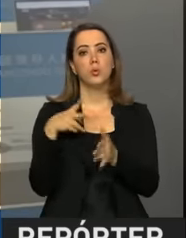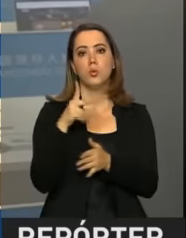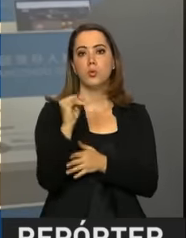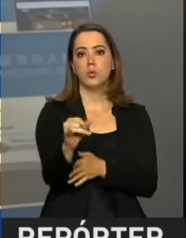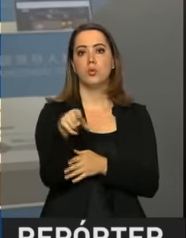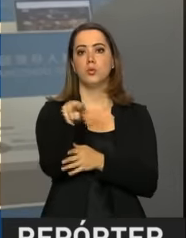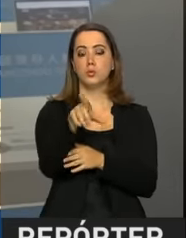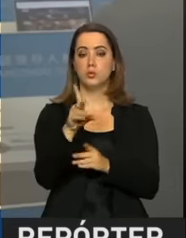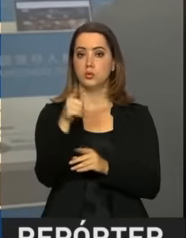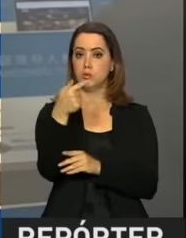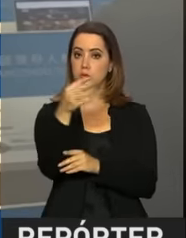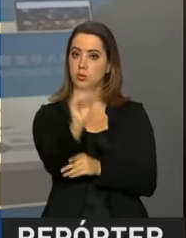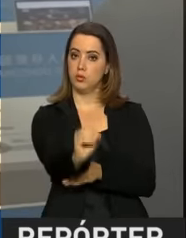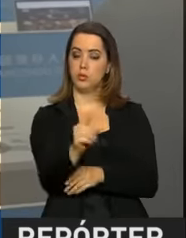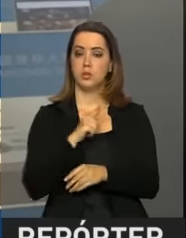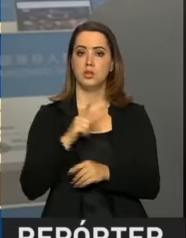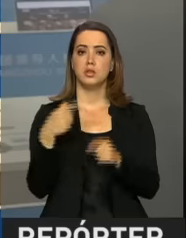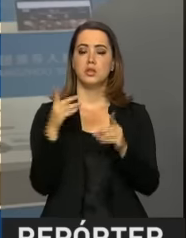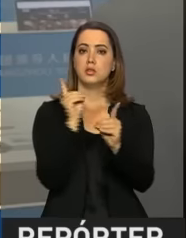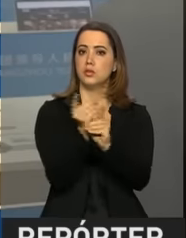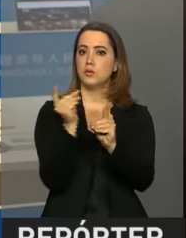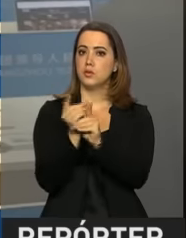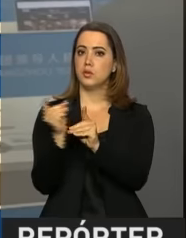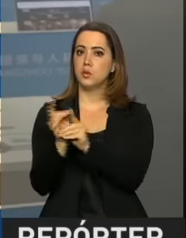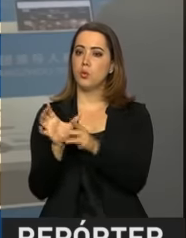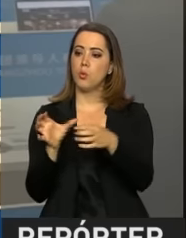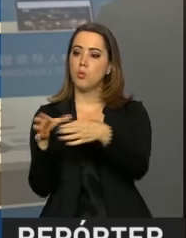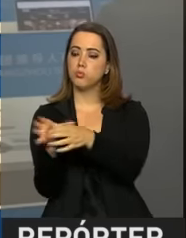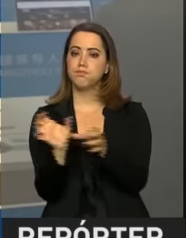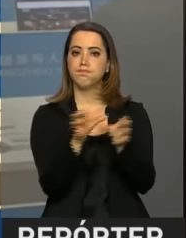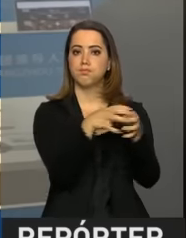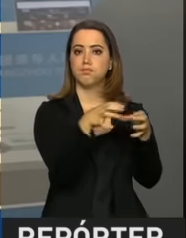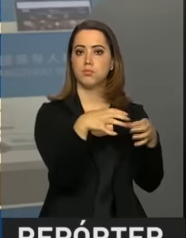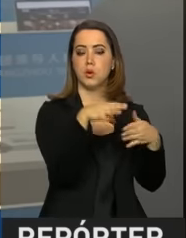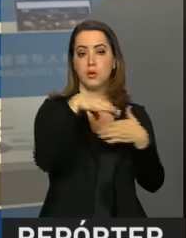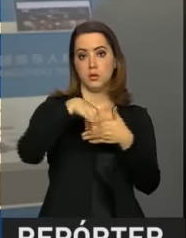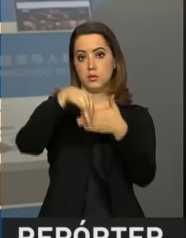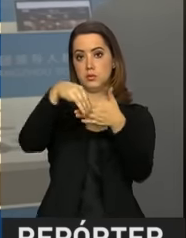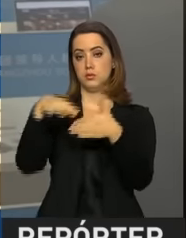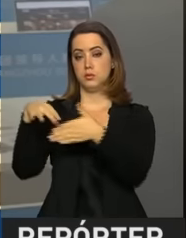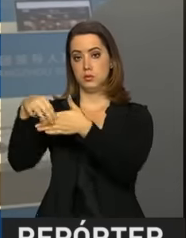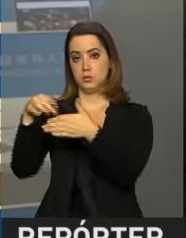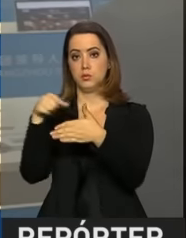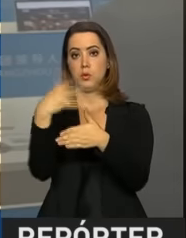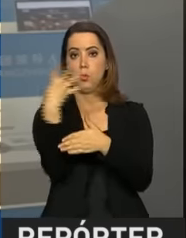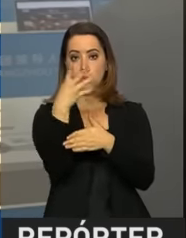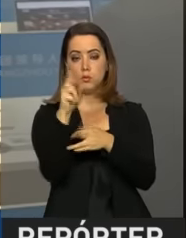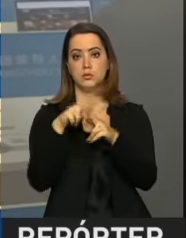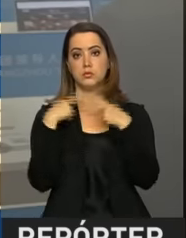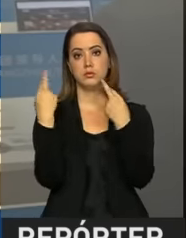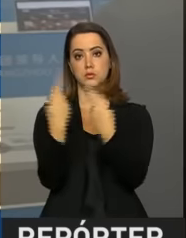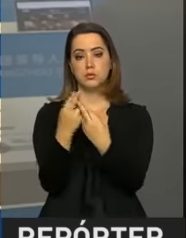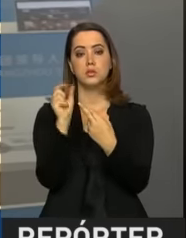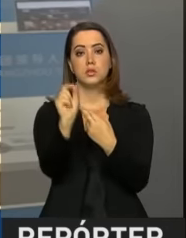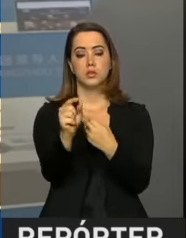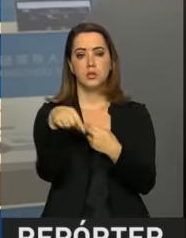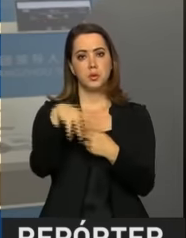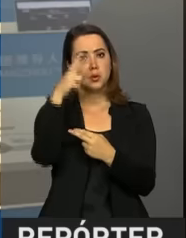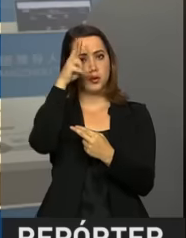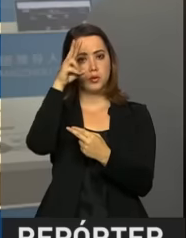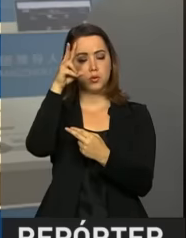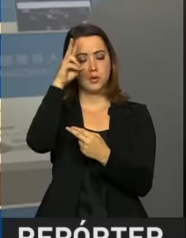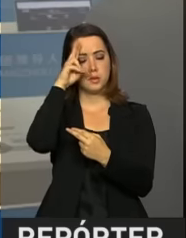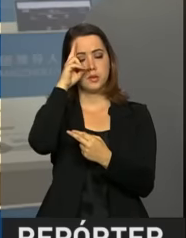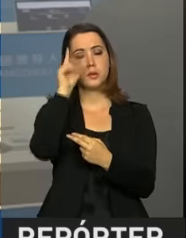o presidente Michel Temer teve encontros em separado com líderes do grupo. Foram 4 reuniões bilaterais nessa segunda e os